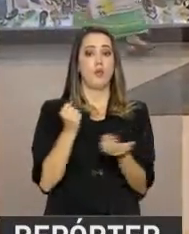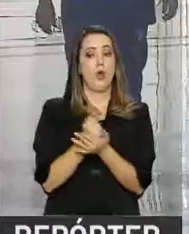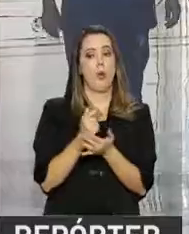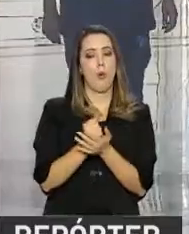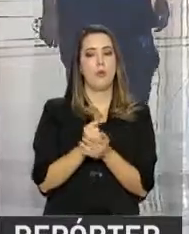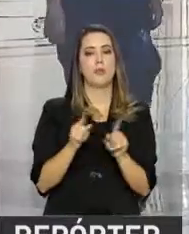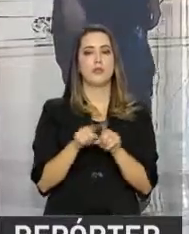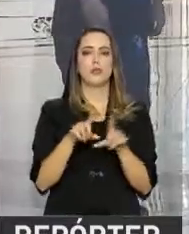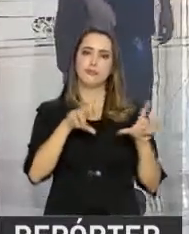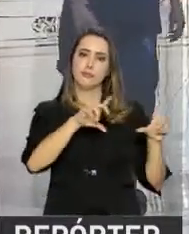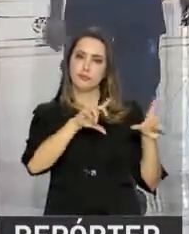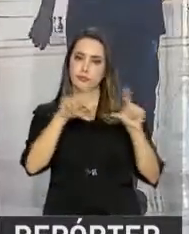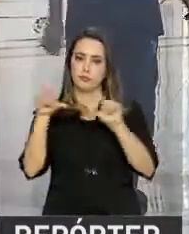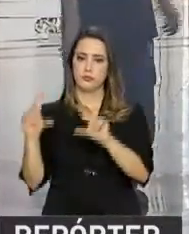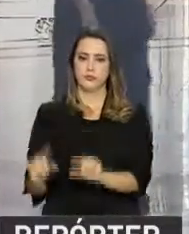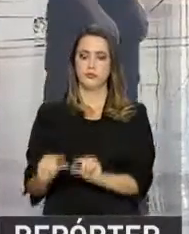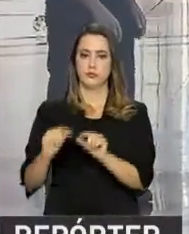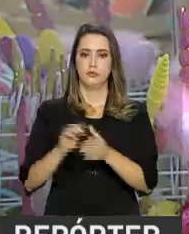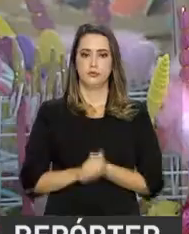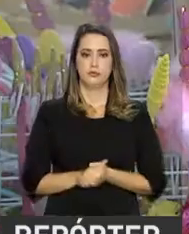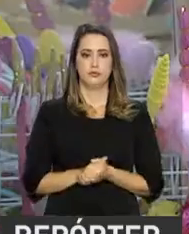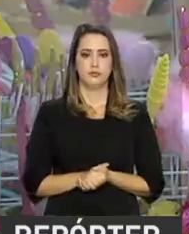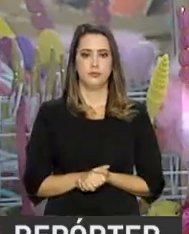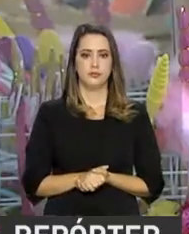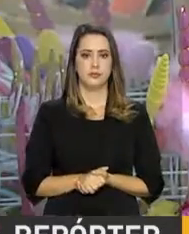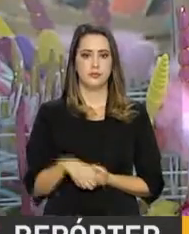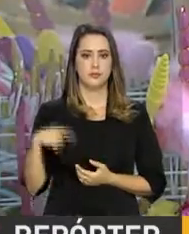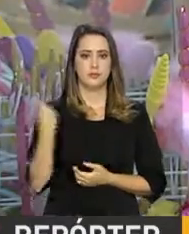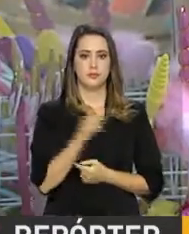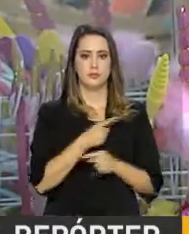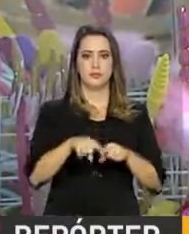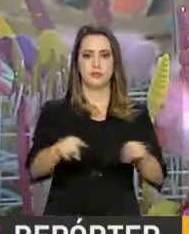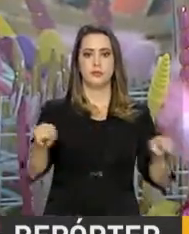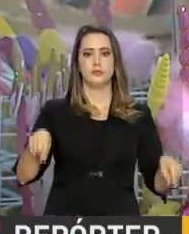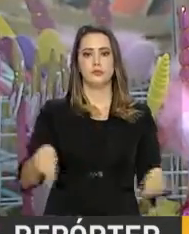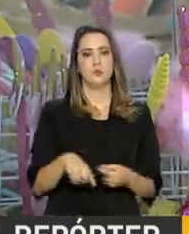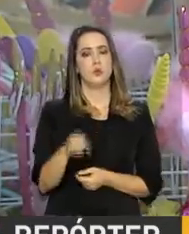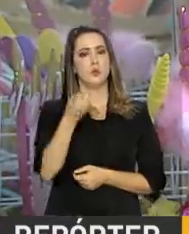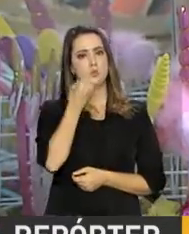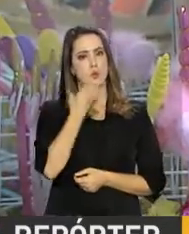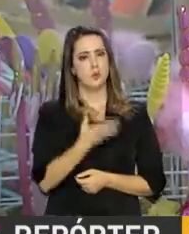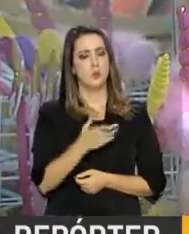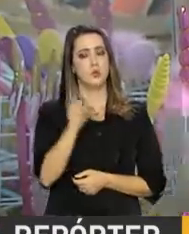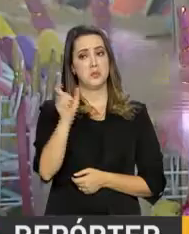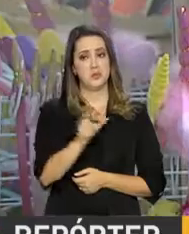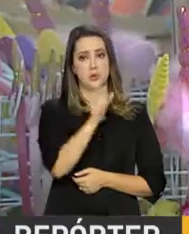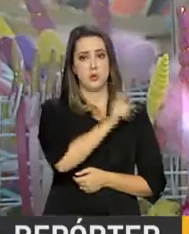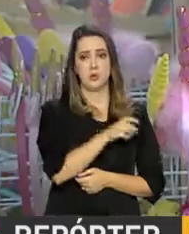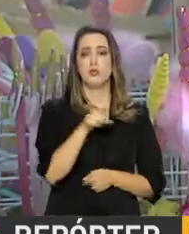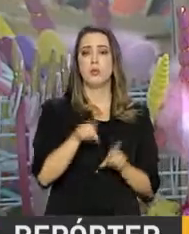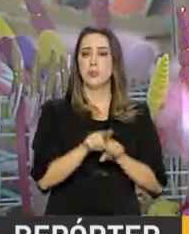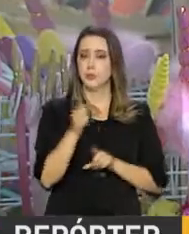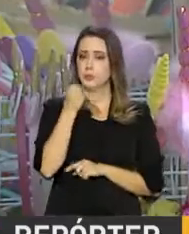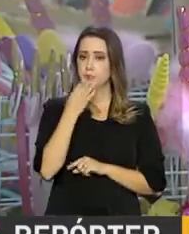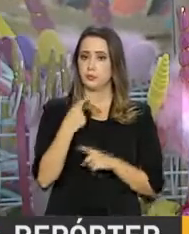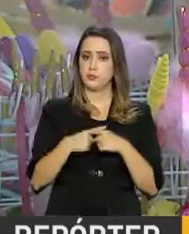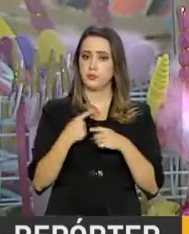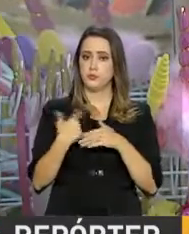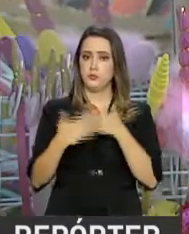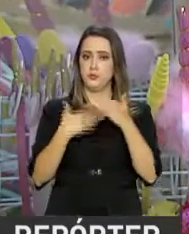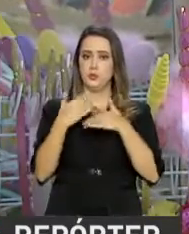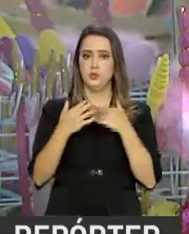também tenha uma queda para nós lojistas vai ser bom e para o cliente também porque a gente pode aumentar o